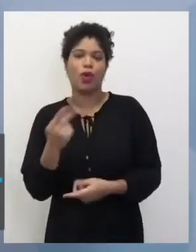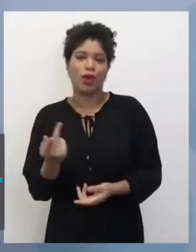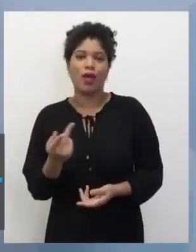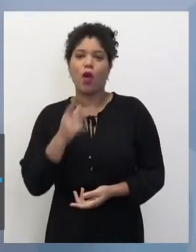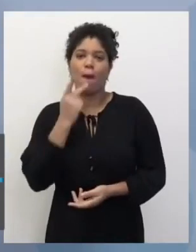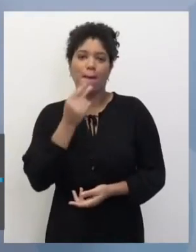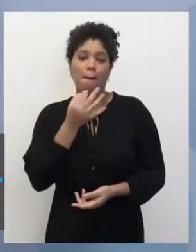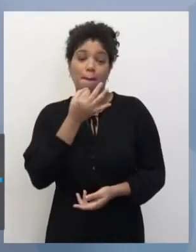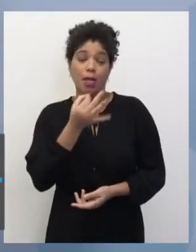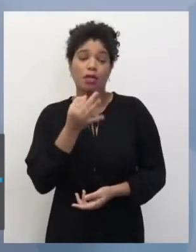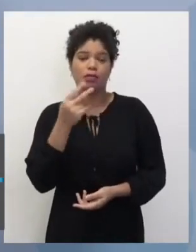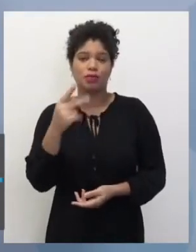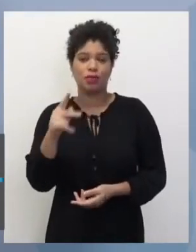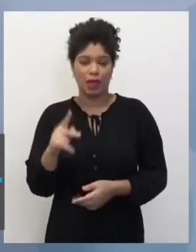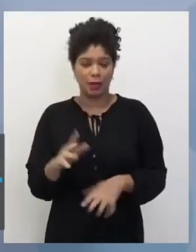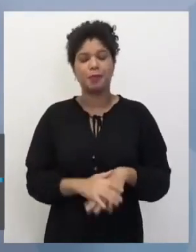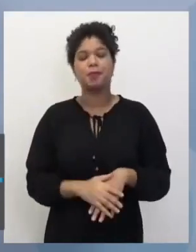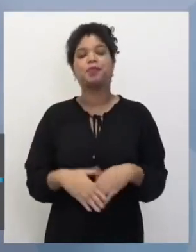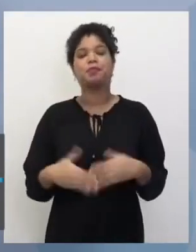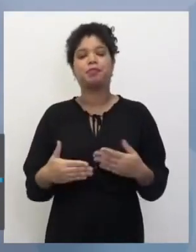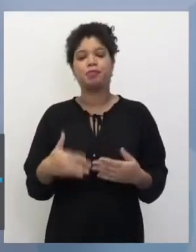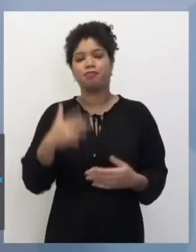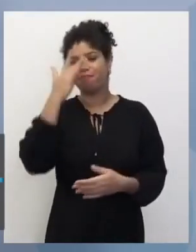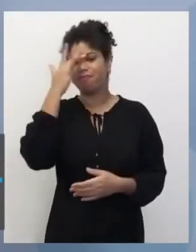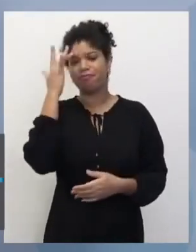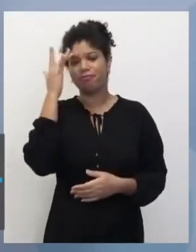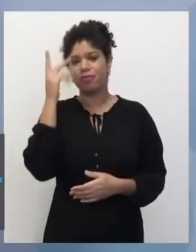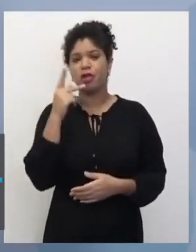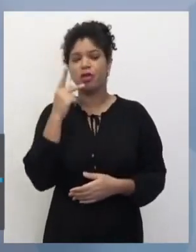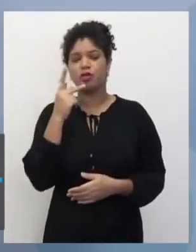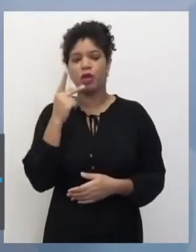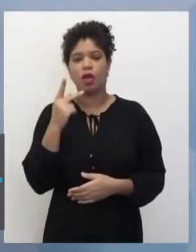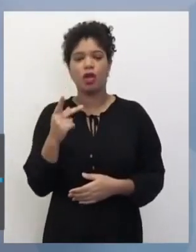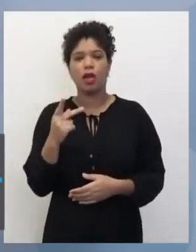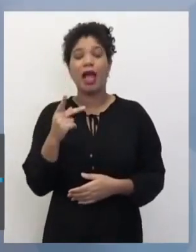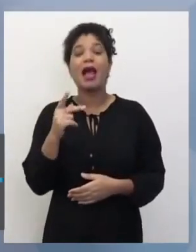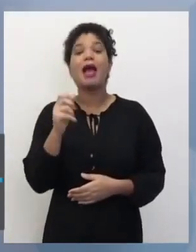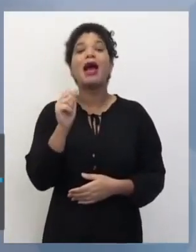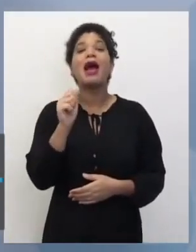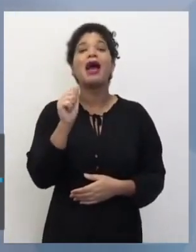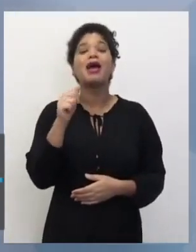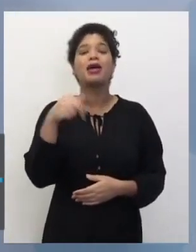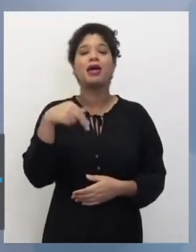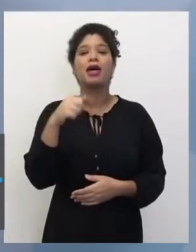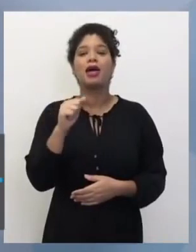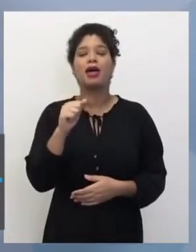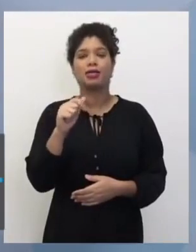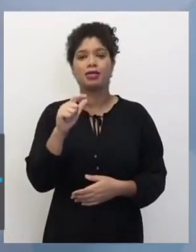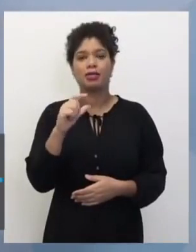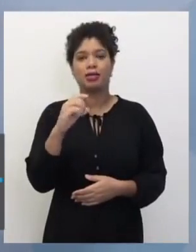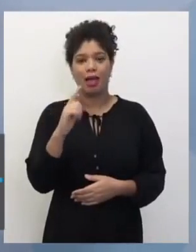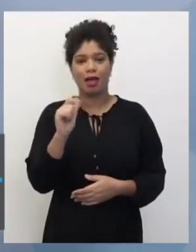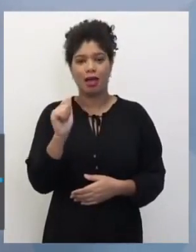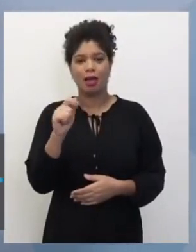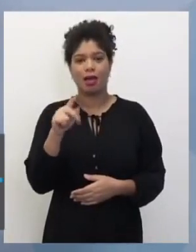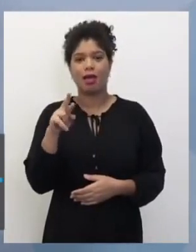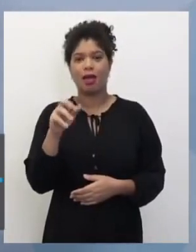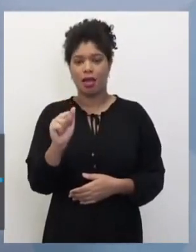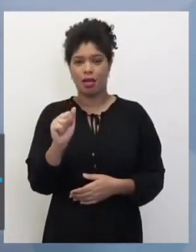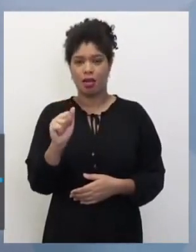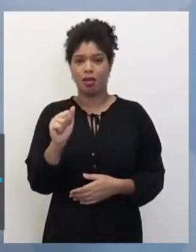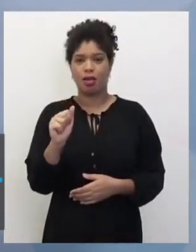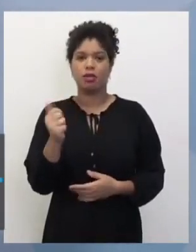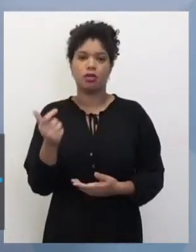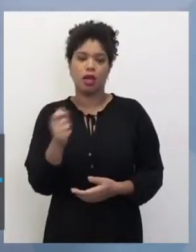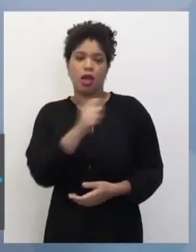Vamos ver aqui, eu tenho uma pessoa que colocou espaço aqui, ó. Foi a Ana Clara, que ela é aluna da professora Ângela. Bom,